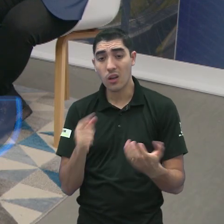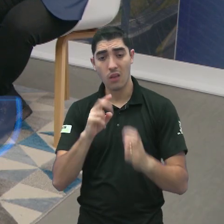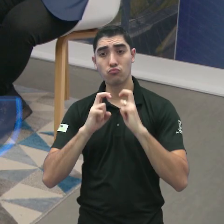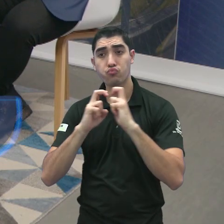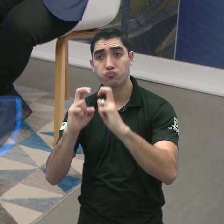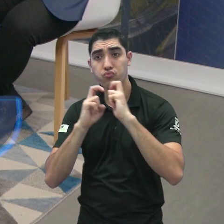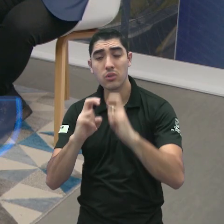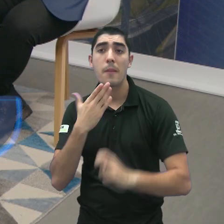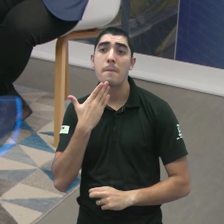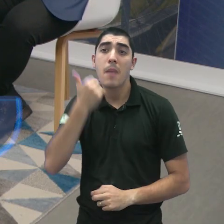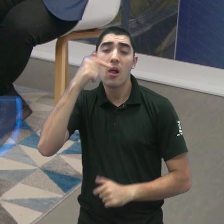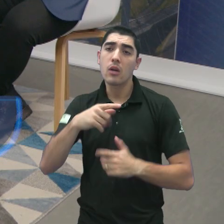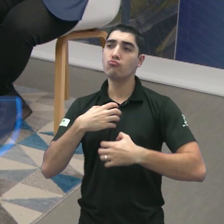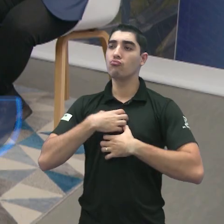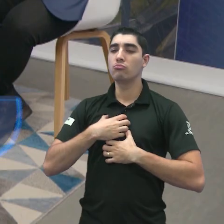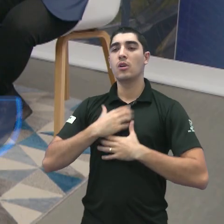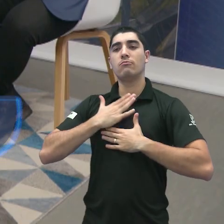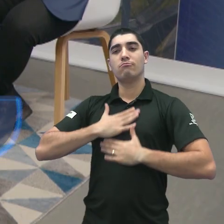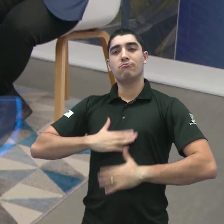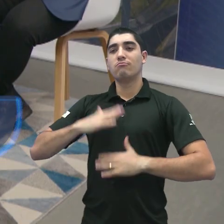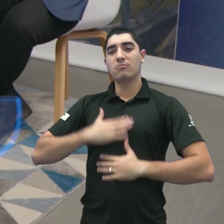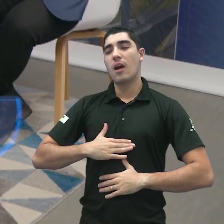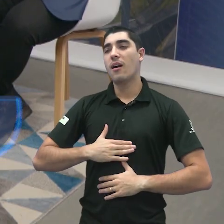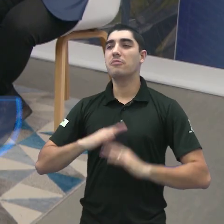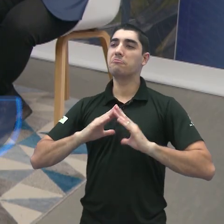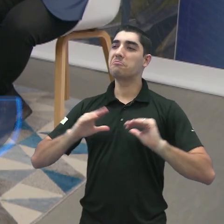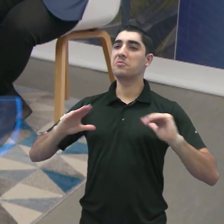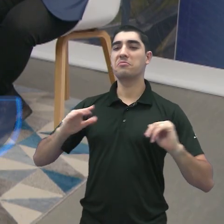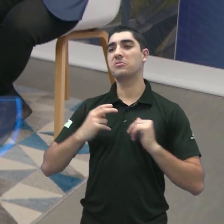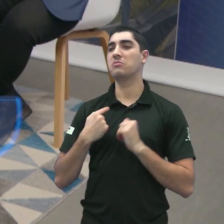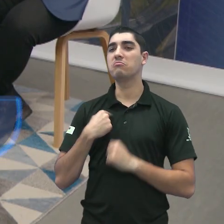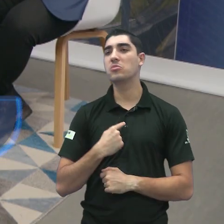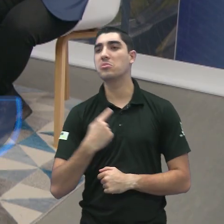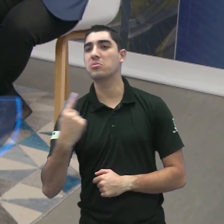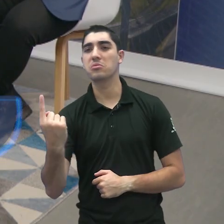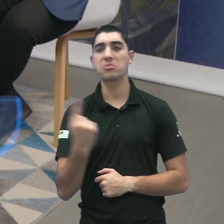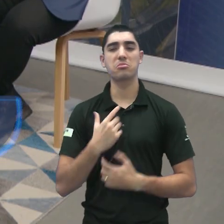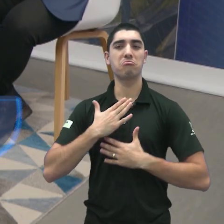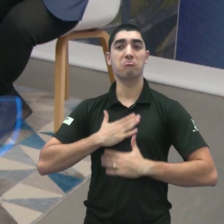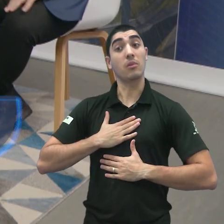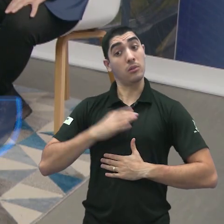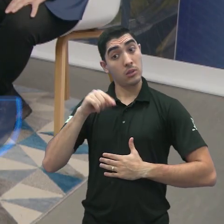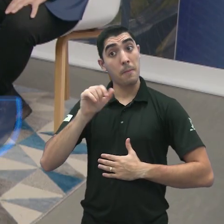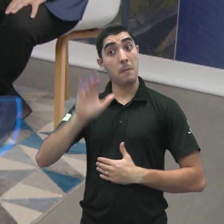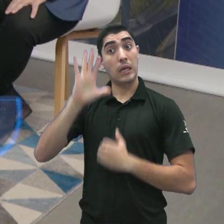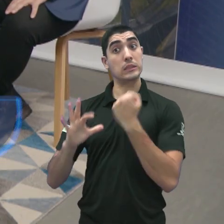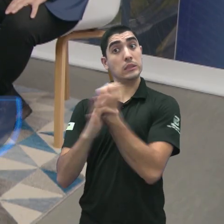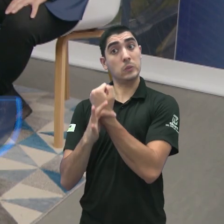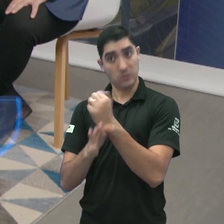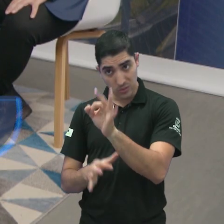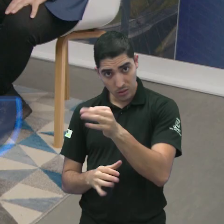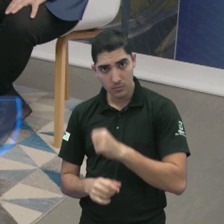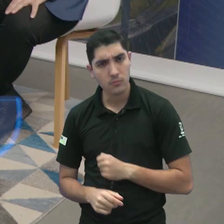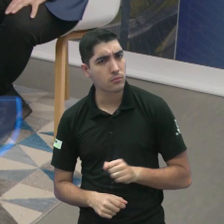da tranquilidade para você se locomover ou ir e vir, tem também essa questão da segurança, né, Gino? Sim,